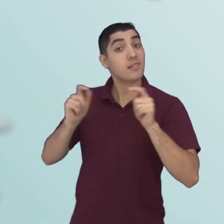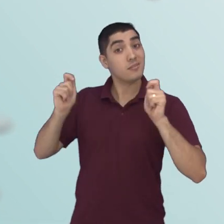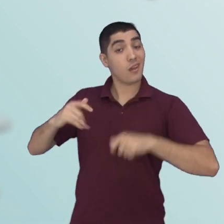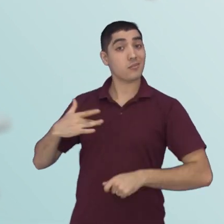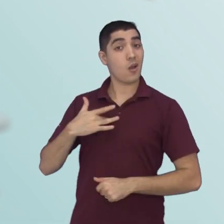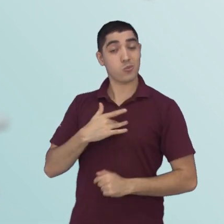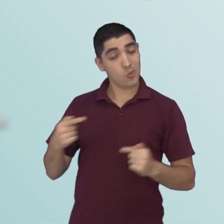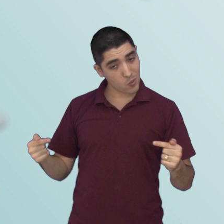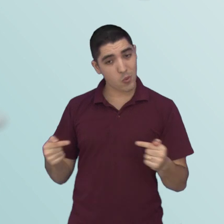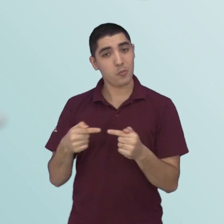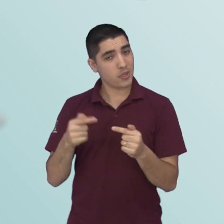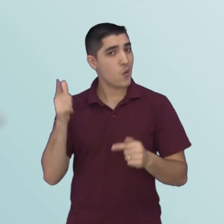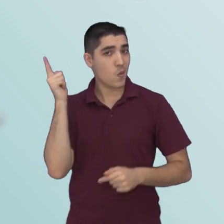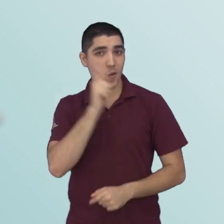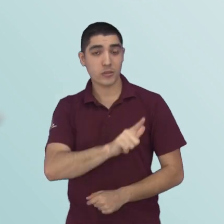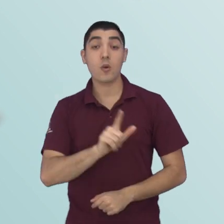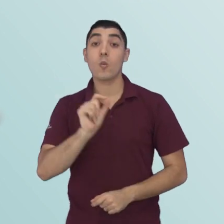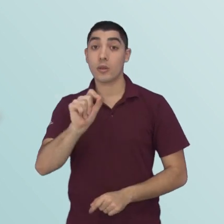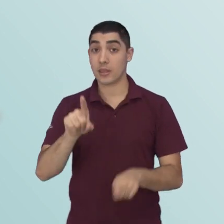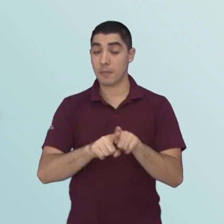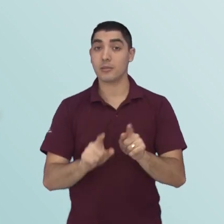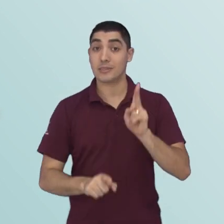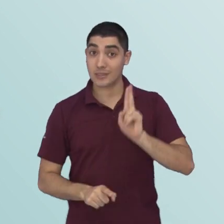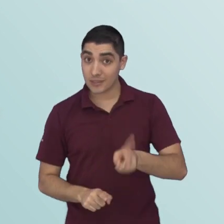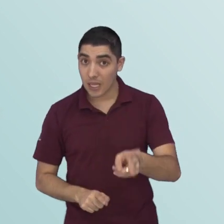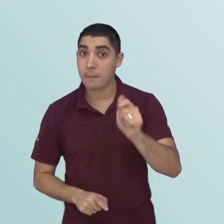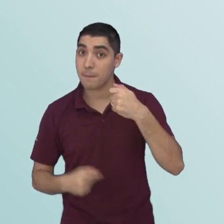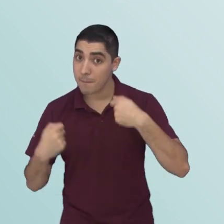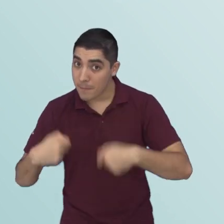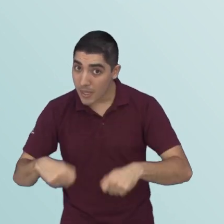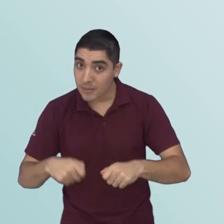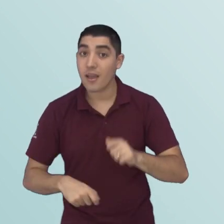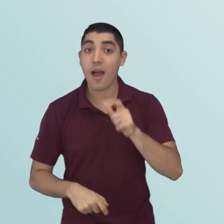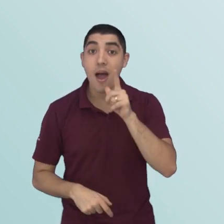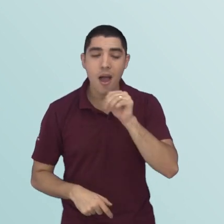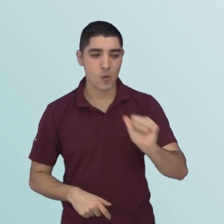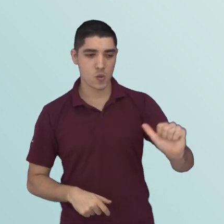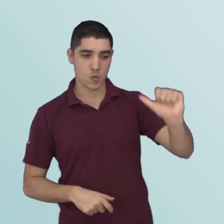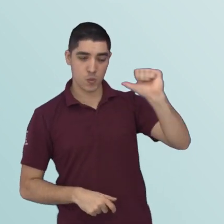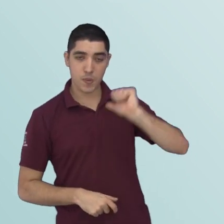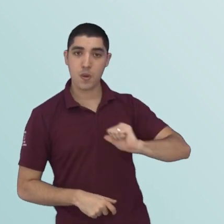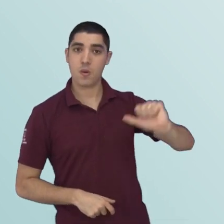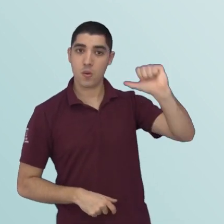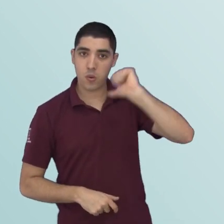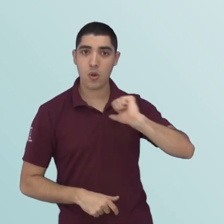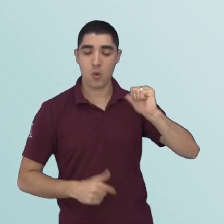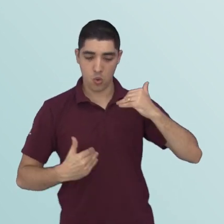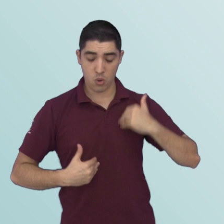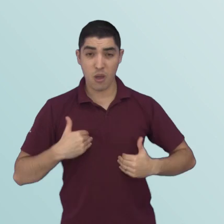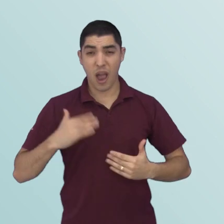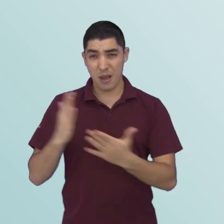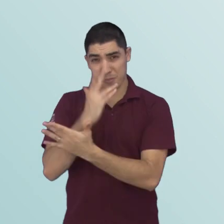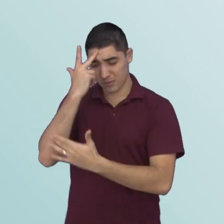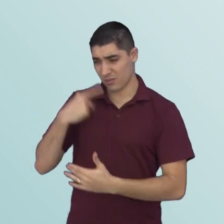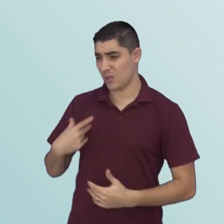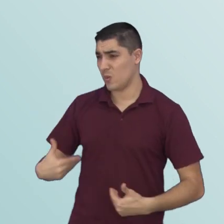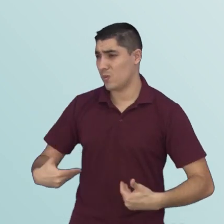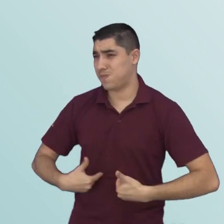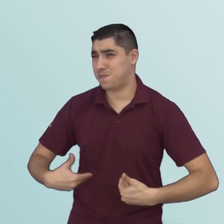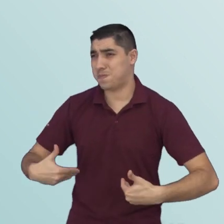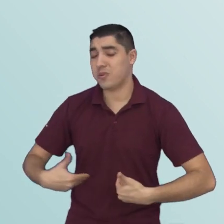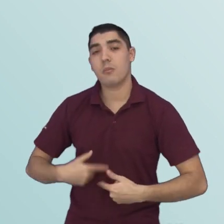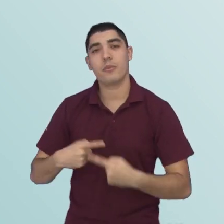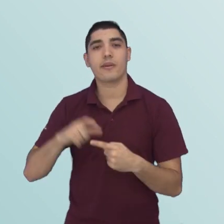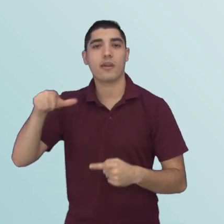mesmo assim ser saudável é hidratação você precisa dar atenção à tua hidratação muita gente sente